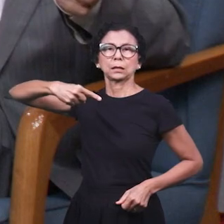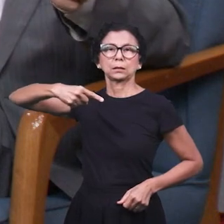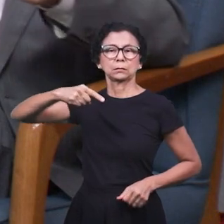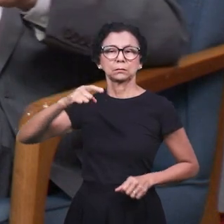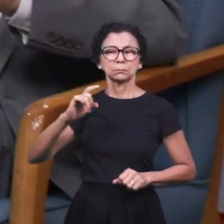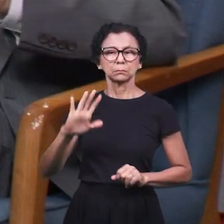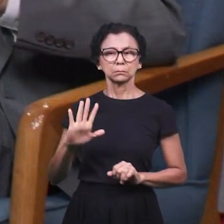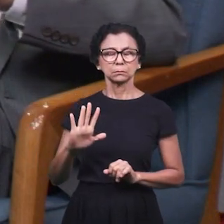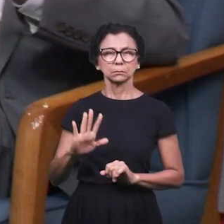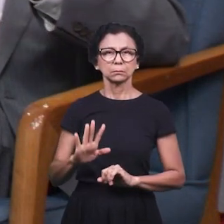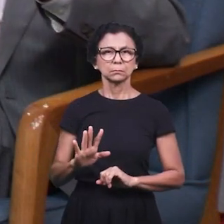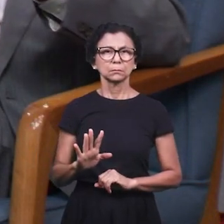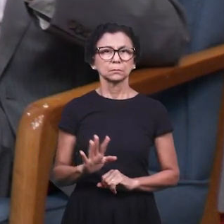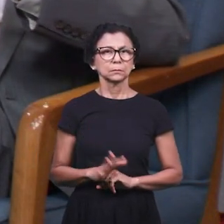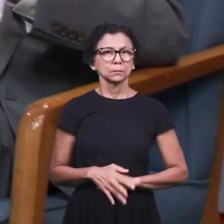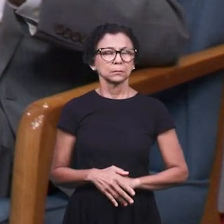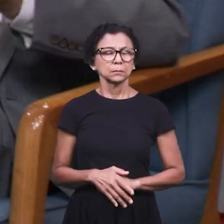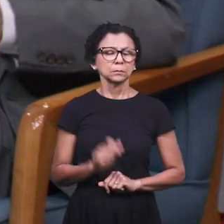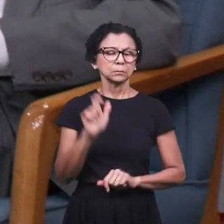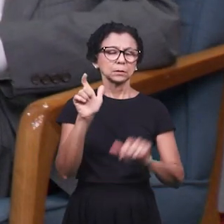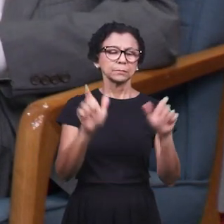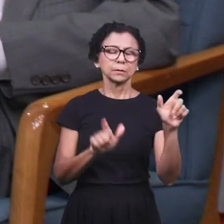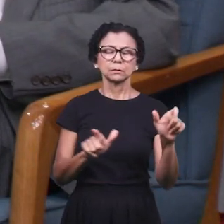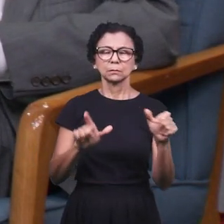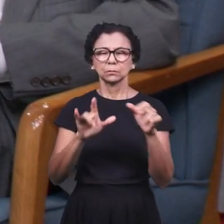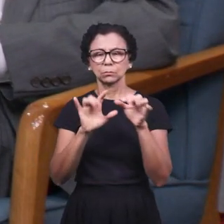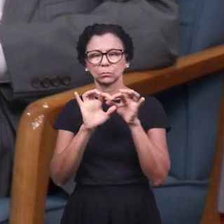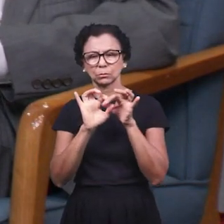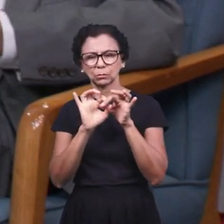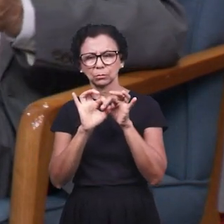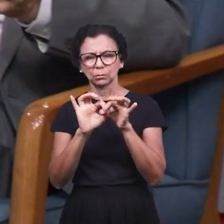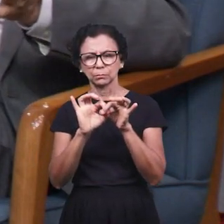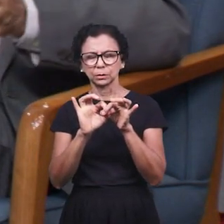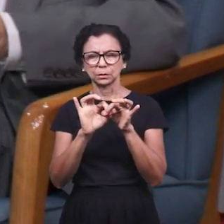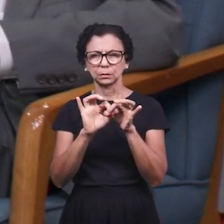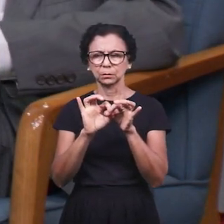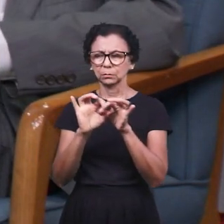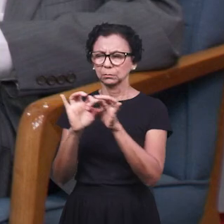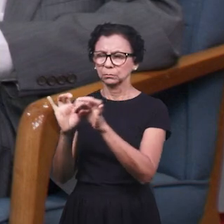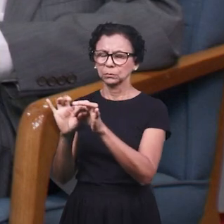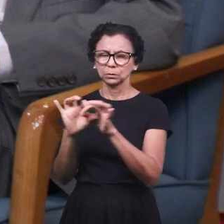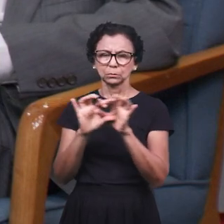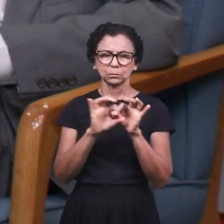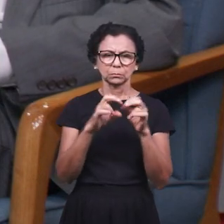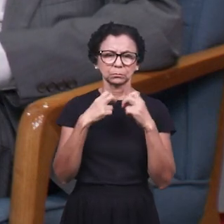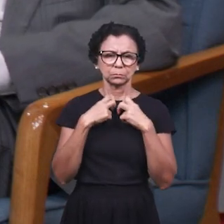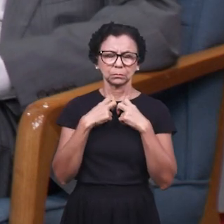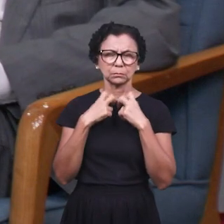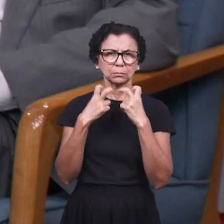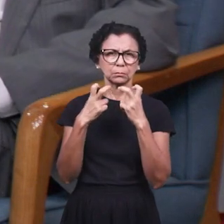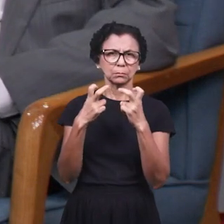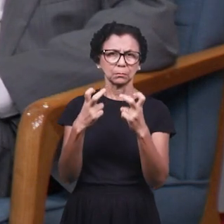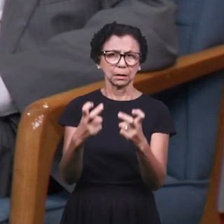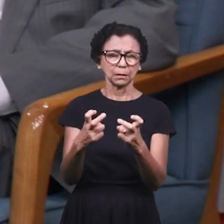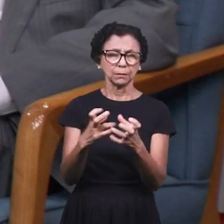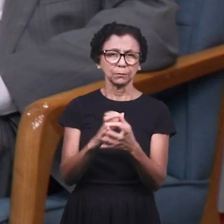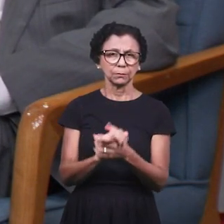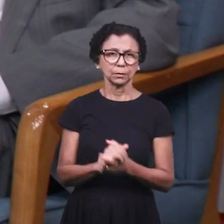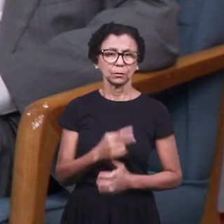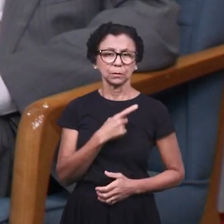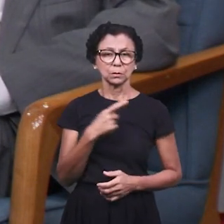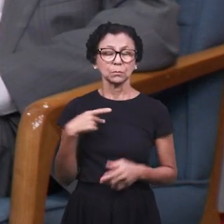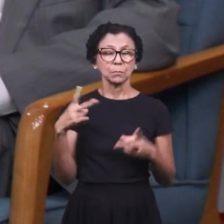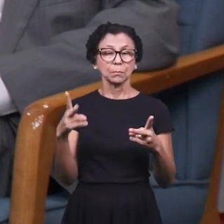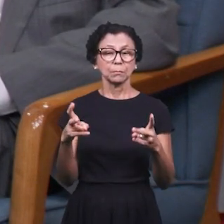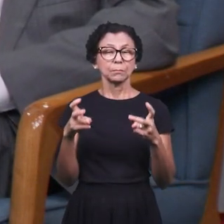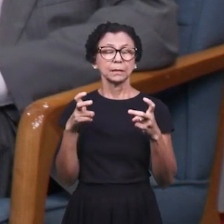que alguém estava naquela comunhão e clamava, ele percebia que